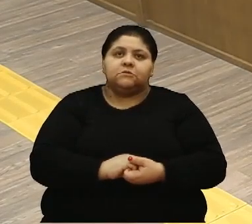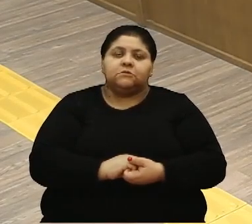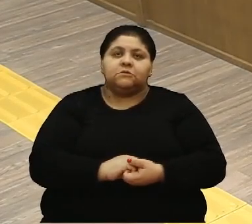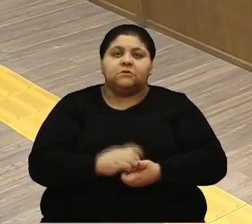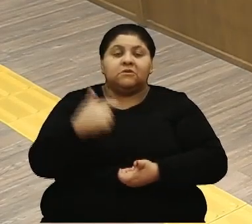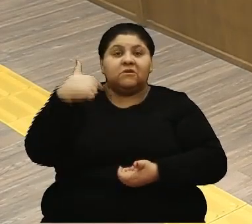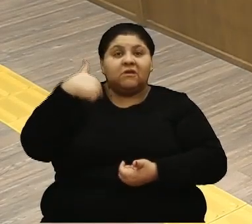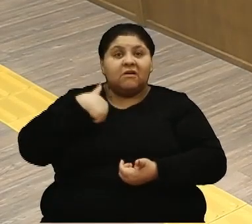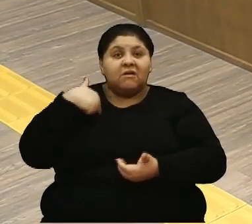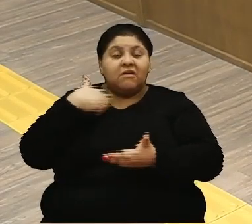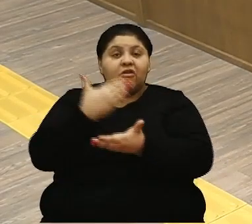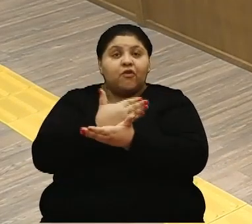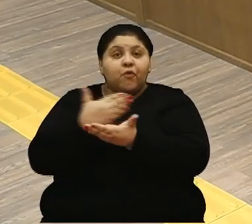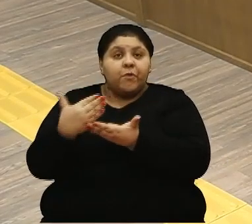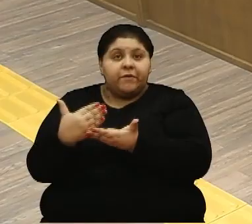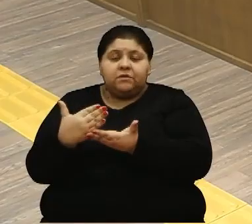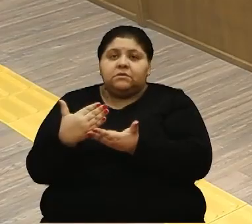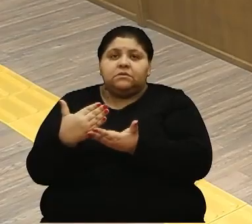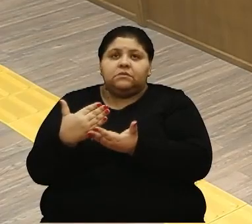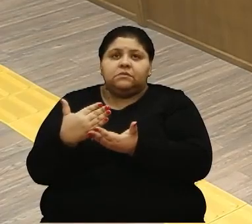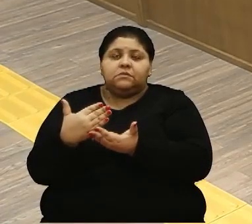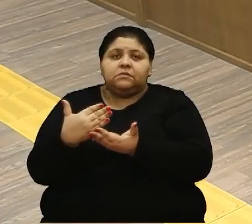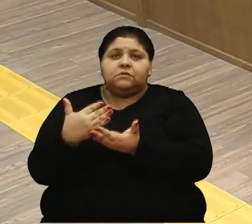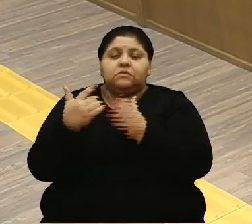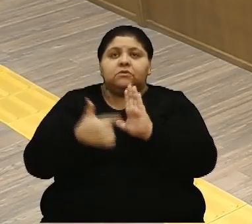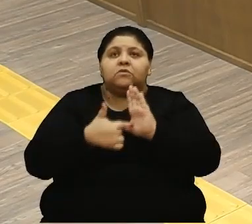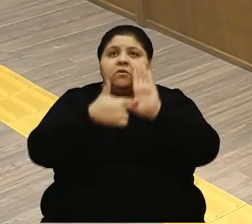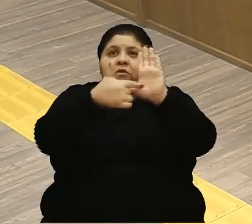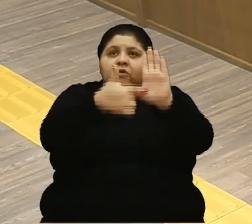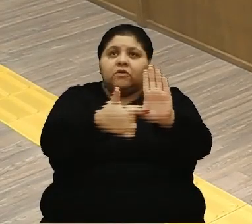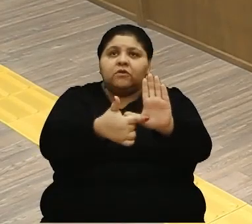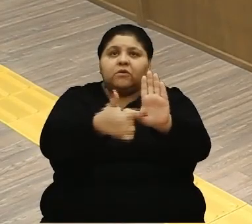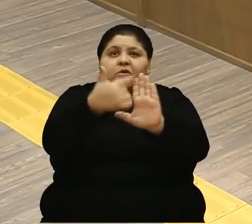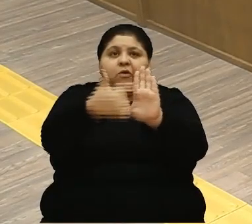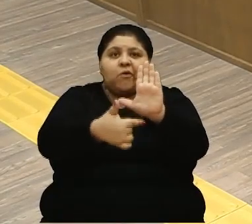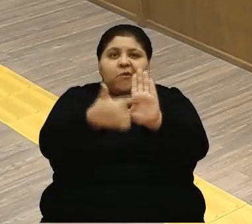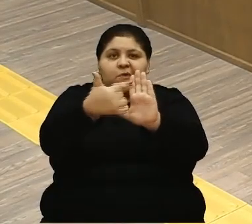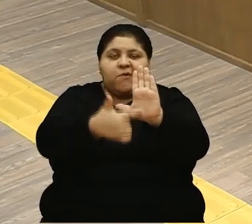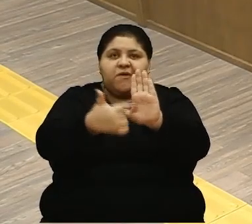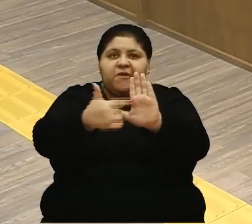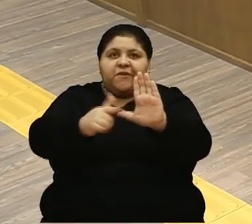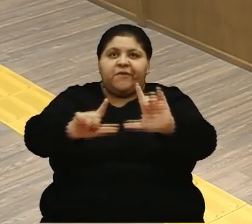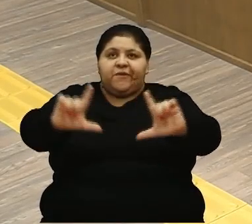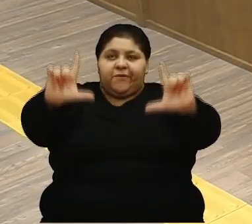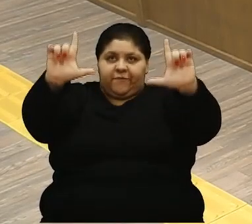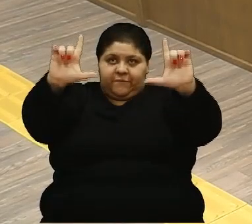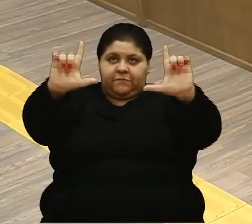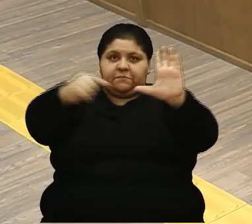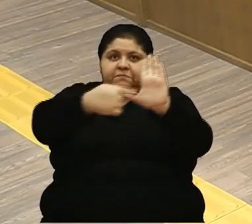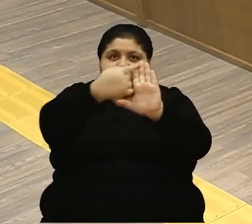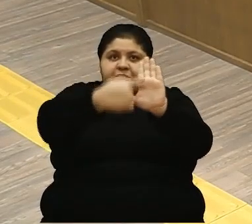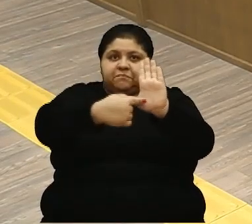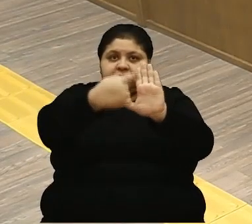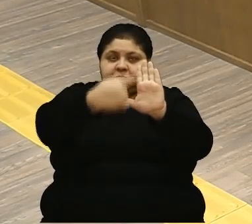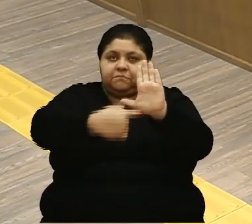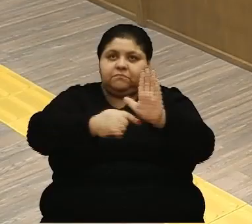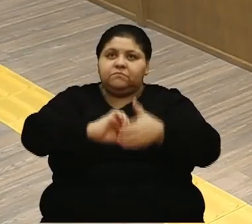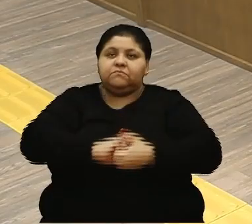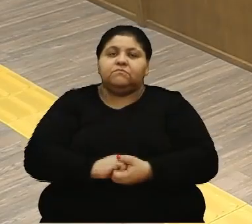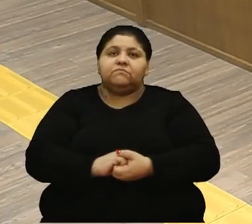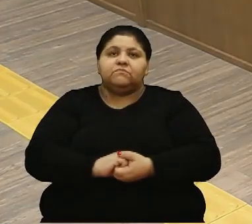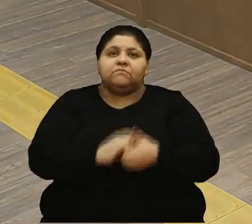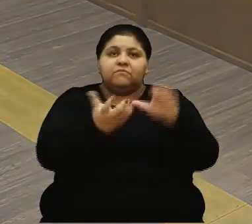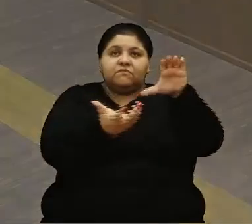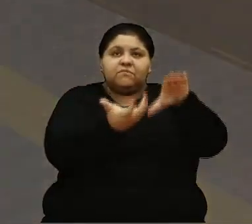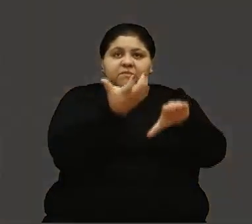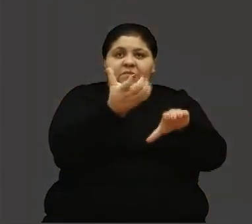eu começo a minha fala de hoje mostrando, vocês podem ver aqui no nosso painel, que o Congresso